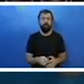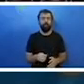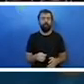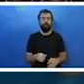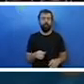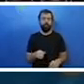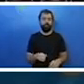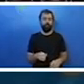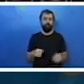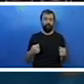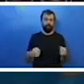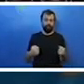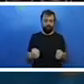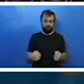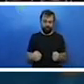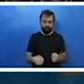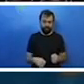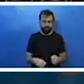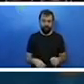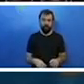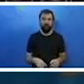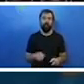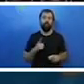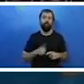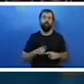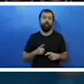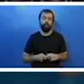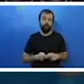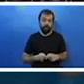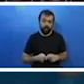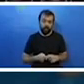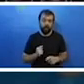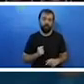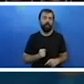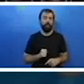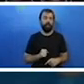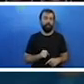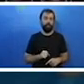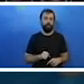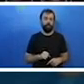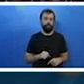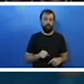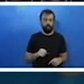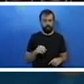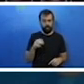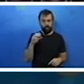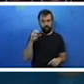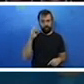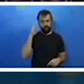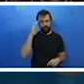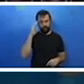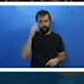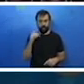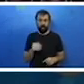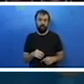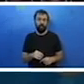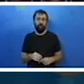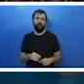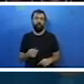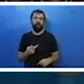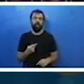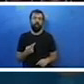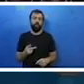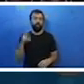para pensar quantos impostos ainda pagamos até hoje? Eles retornam com coisas boas para